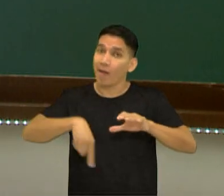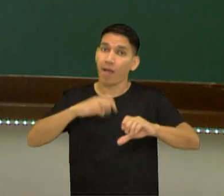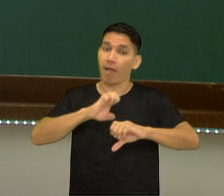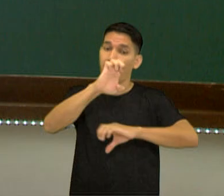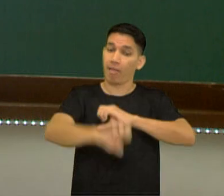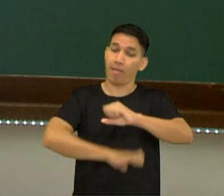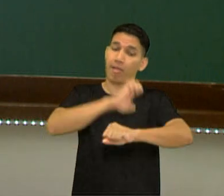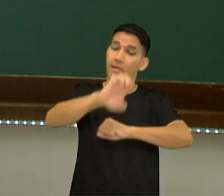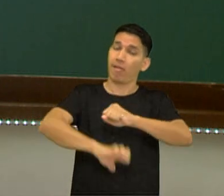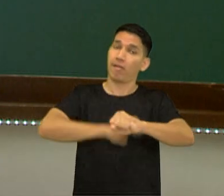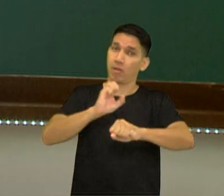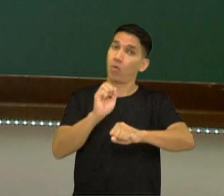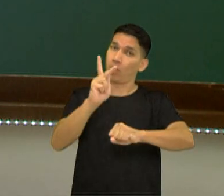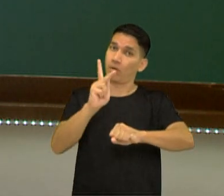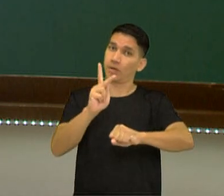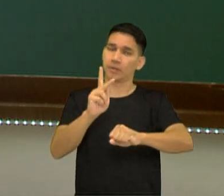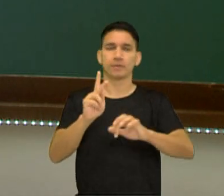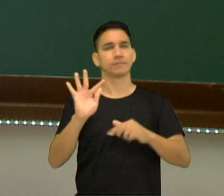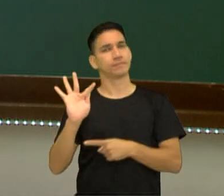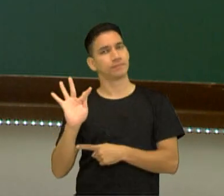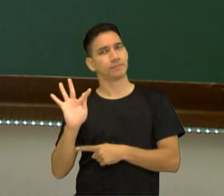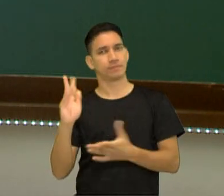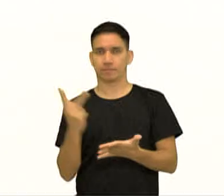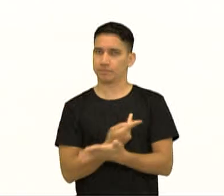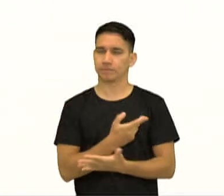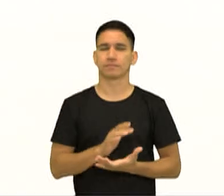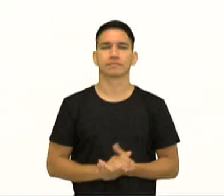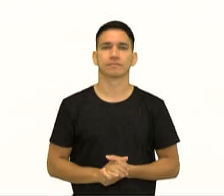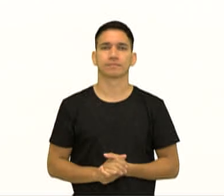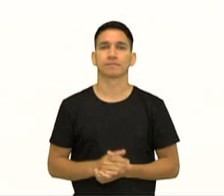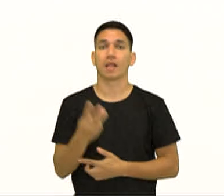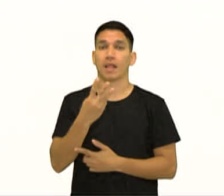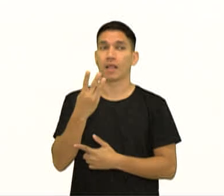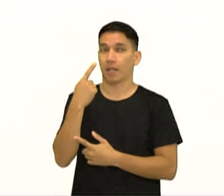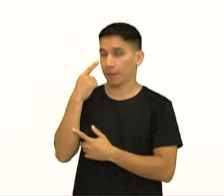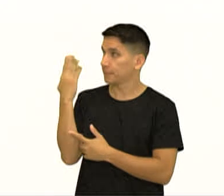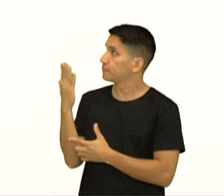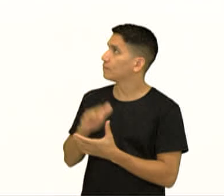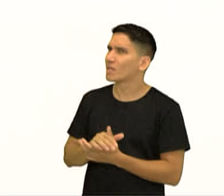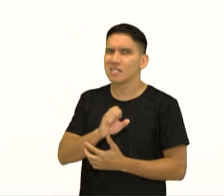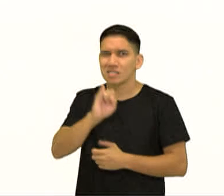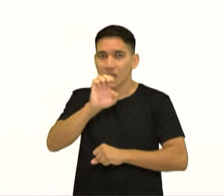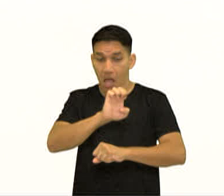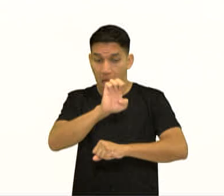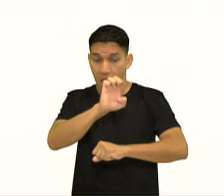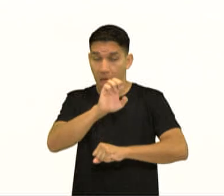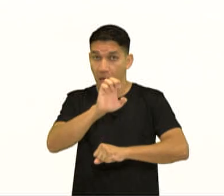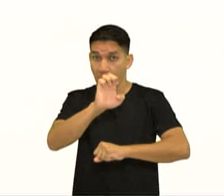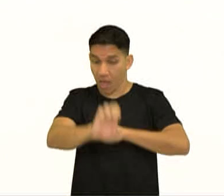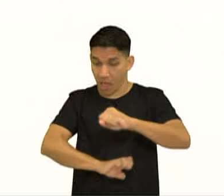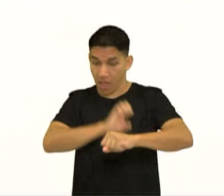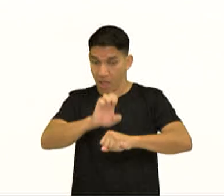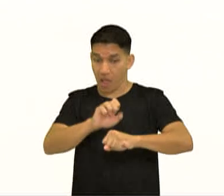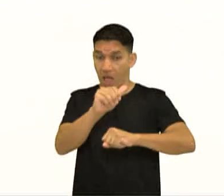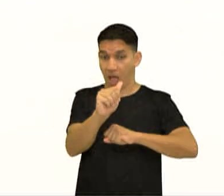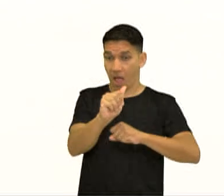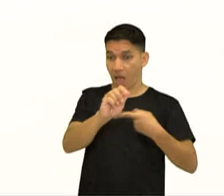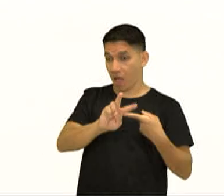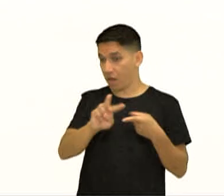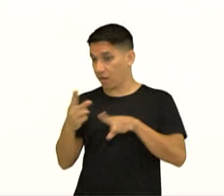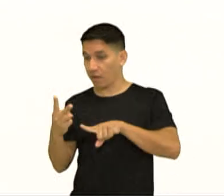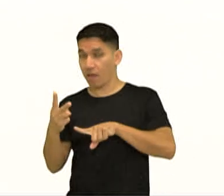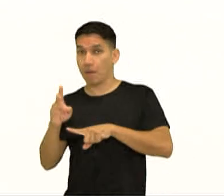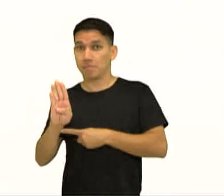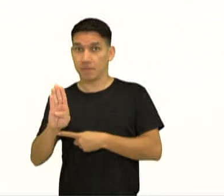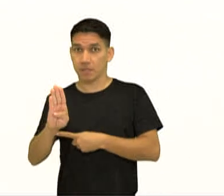os elétrons, ok? 3. Se um elétron passa do estado A para o estado B, recebendo X unidades de